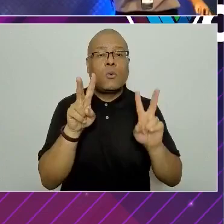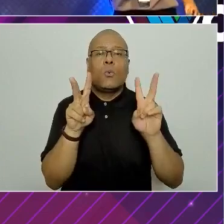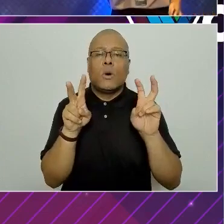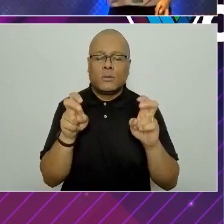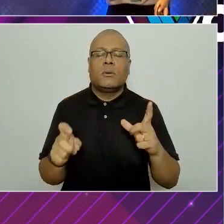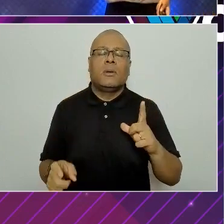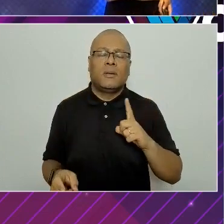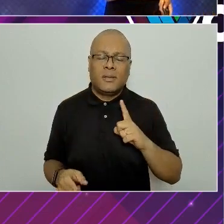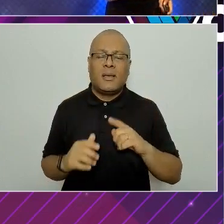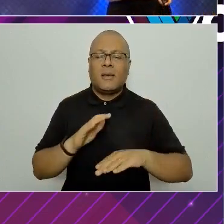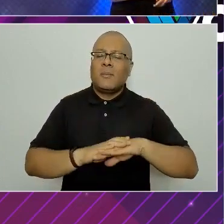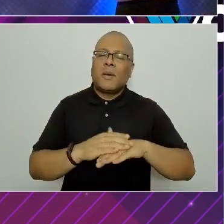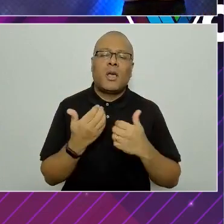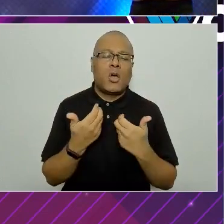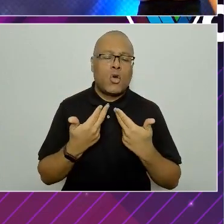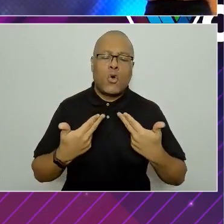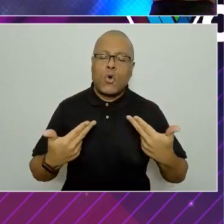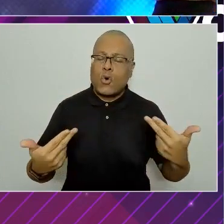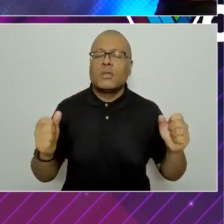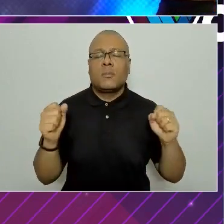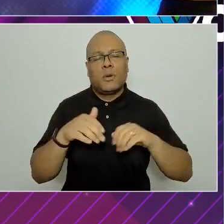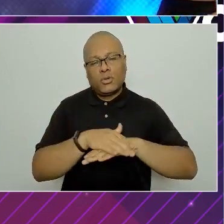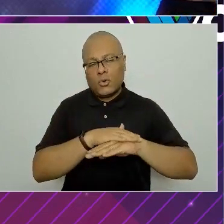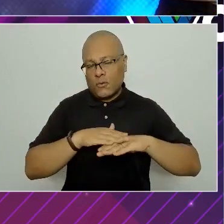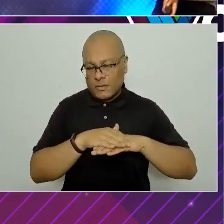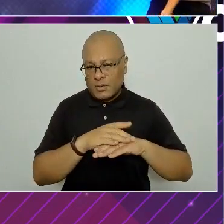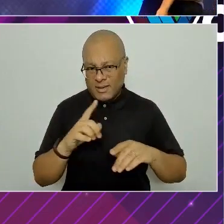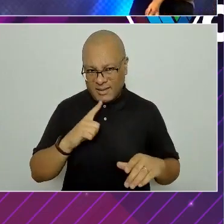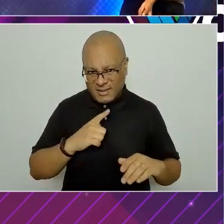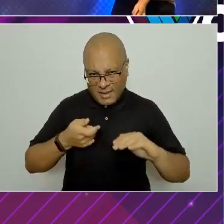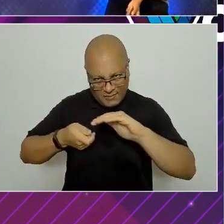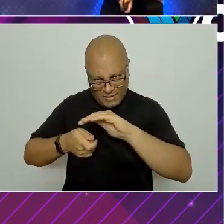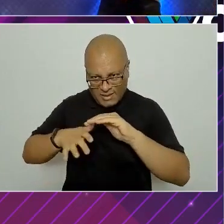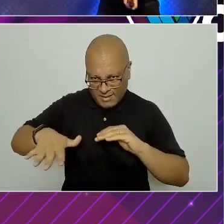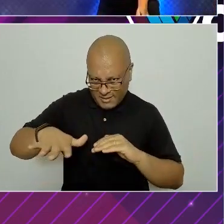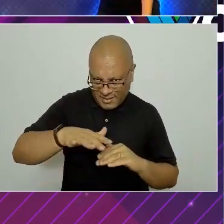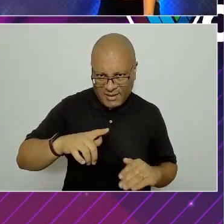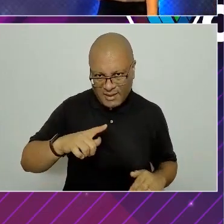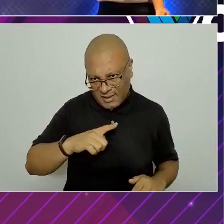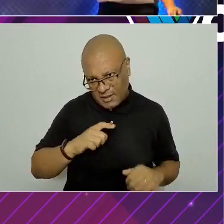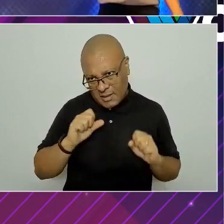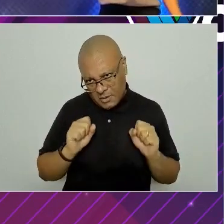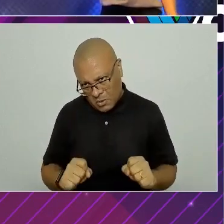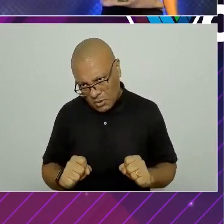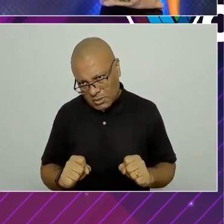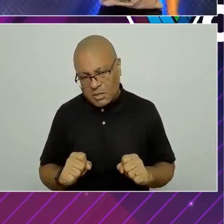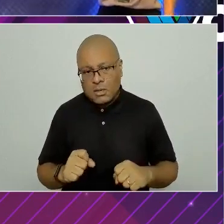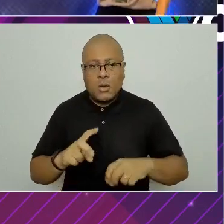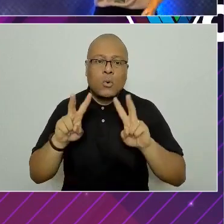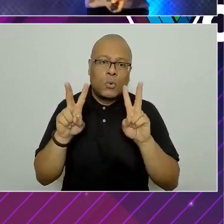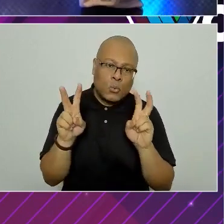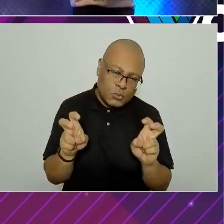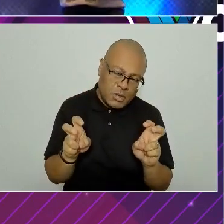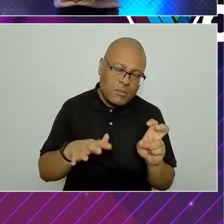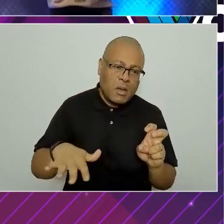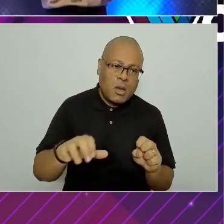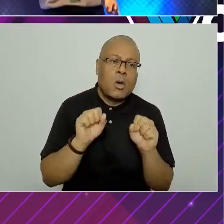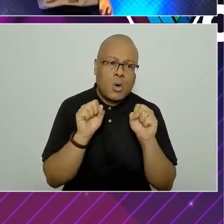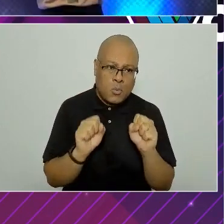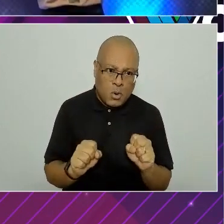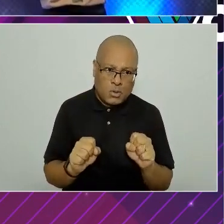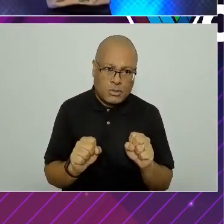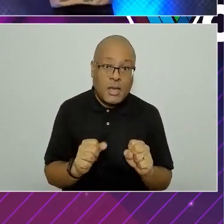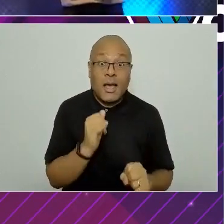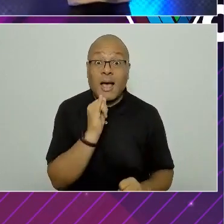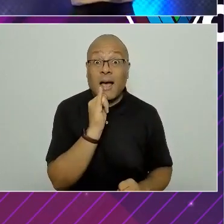mais coisa que a gente pode conversar sobre isso, mas será que tem investimento na área? Tem alguma área que eu posso, algum tema, algum segmento que eu possa apontar para